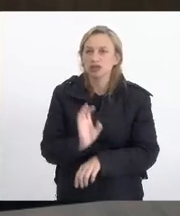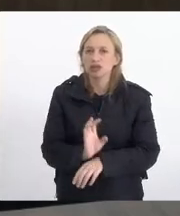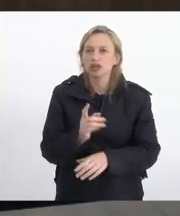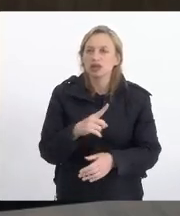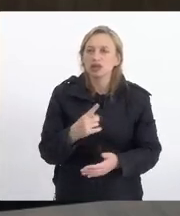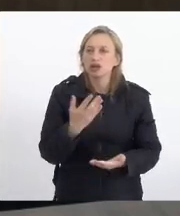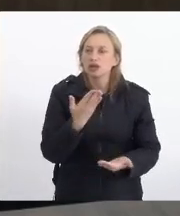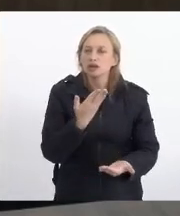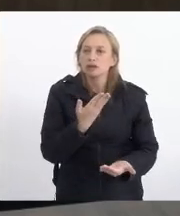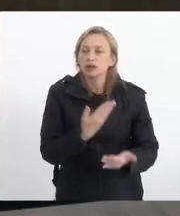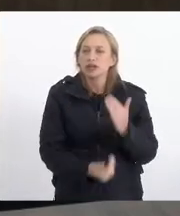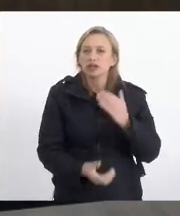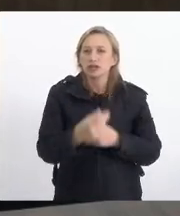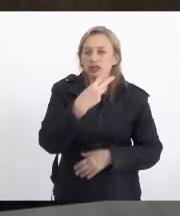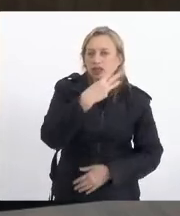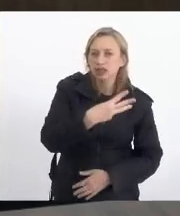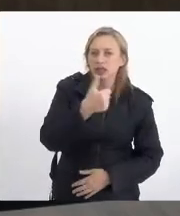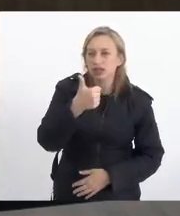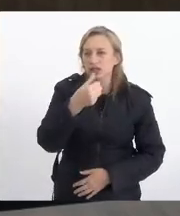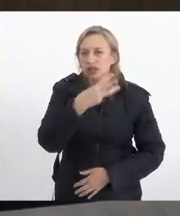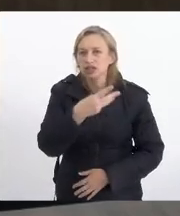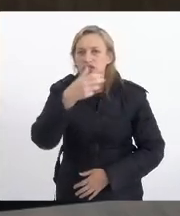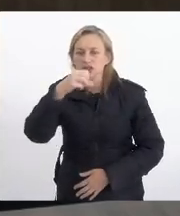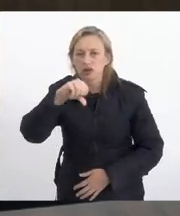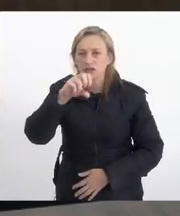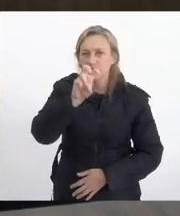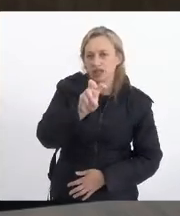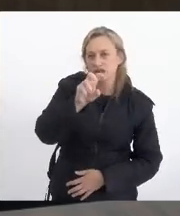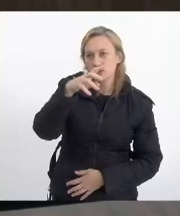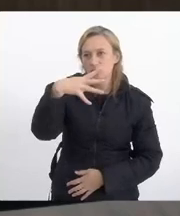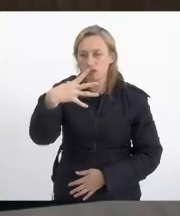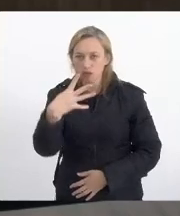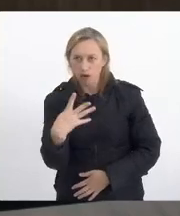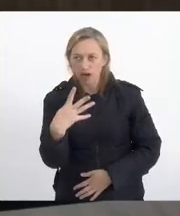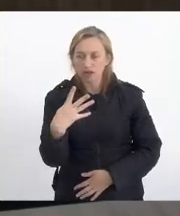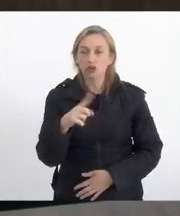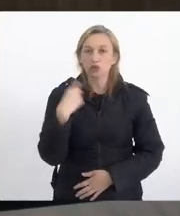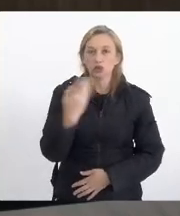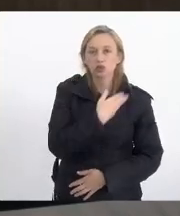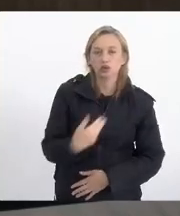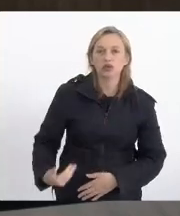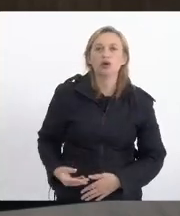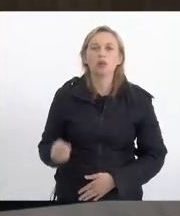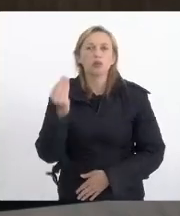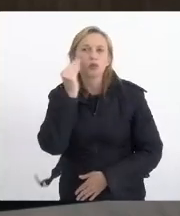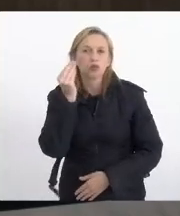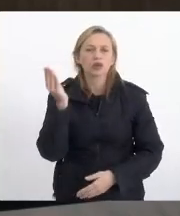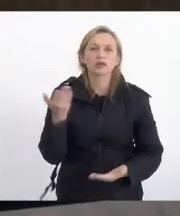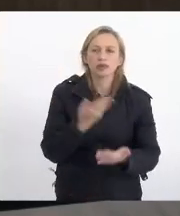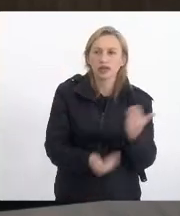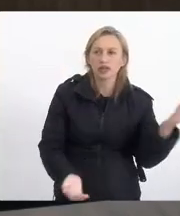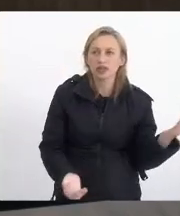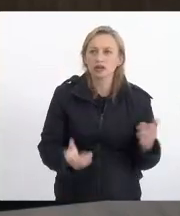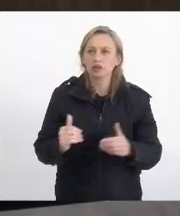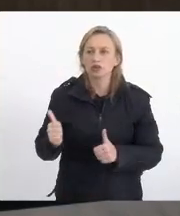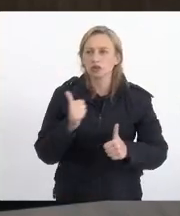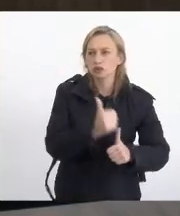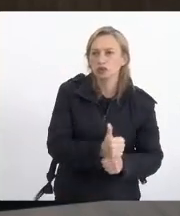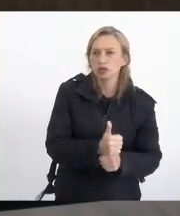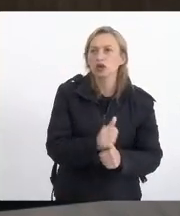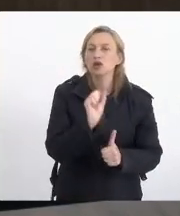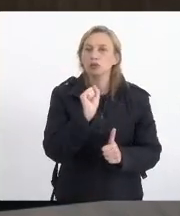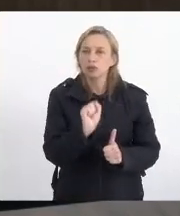13954. Nosso governador perdeu uma grande oportunidade, quando assumiu o governo. Poderia de imediato